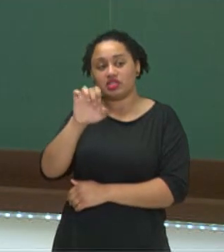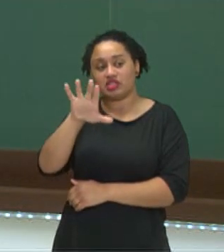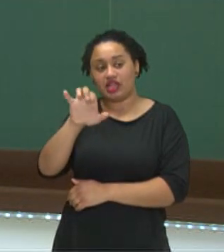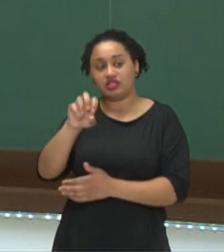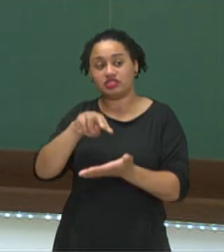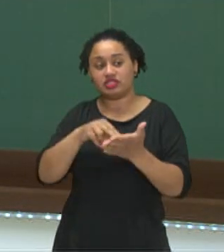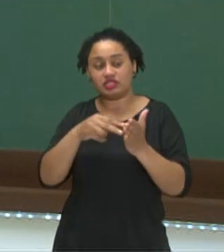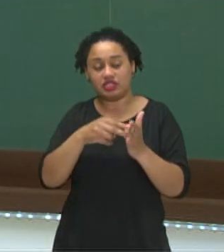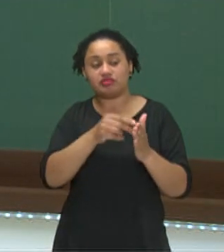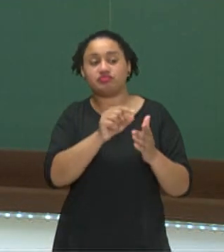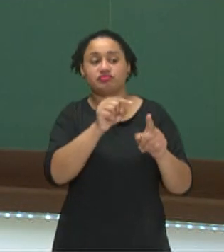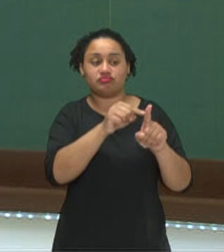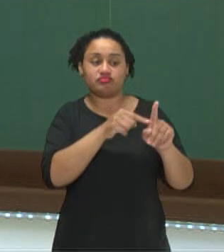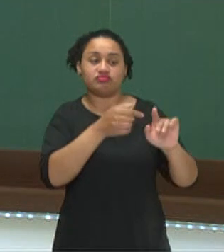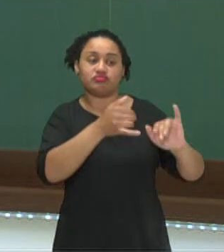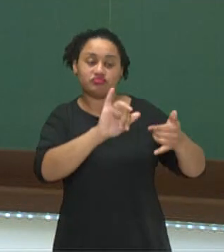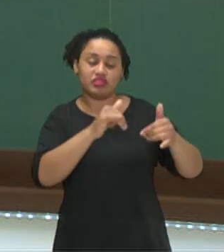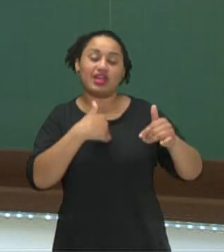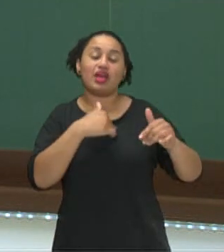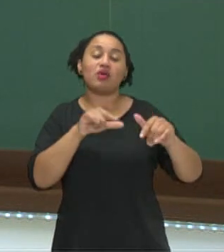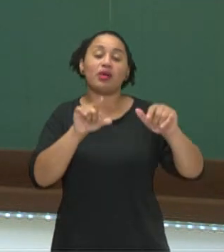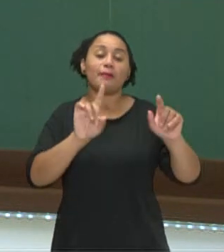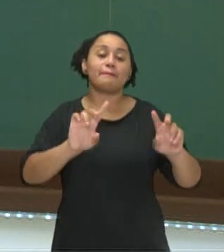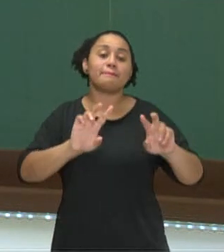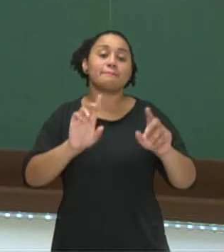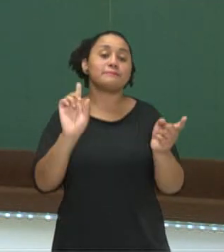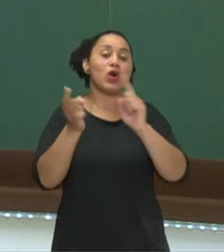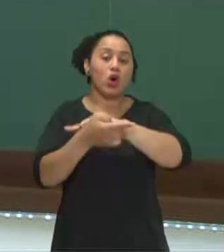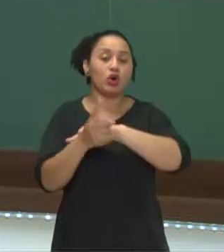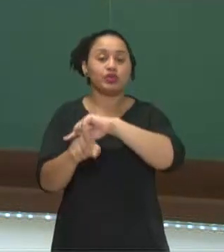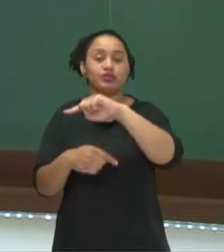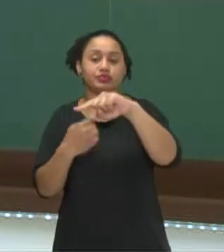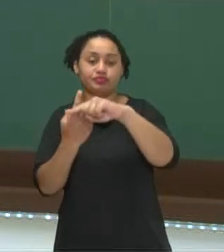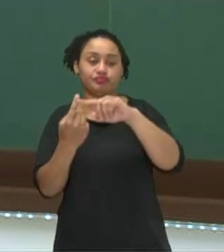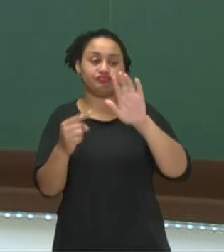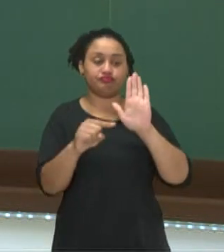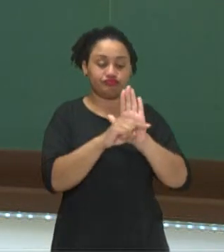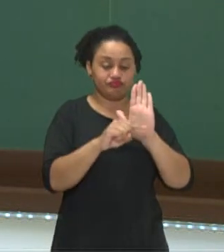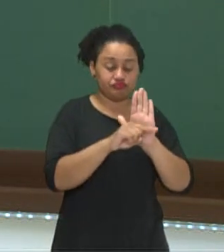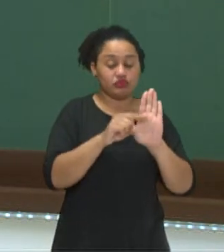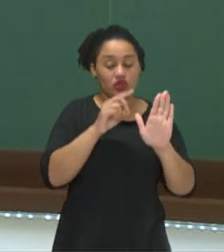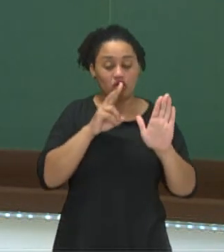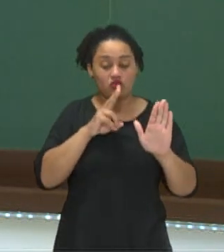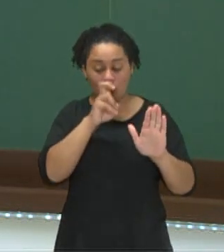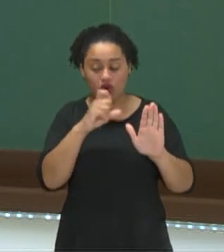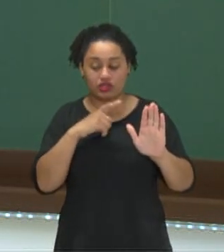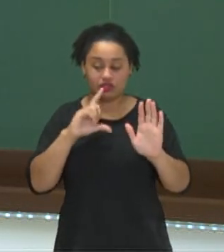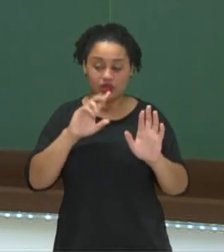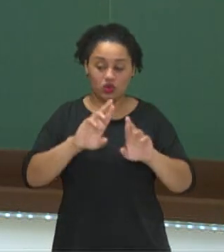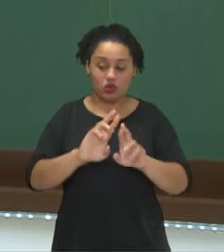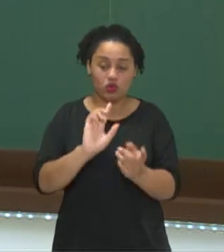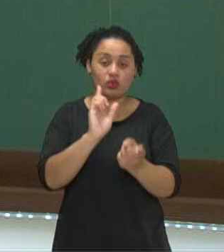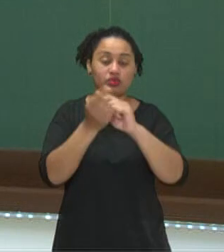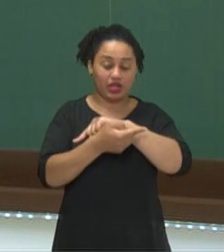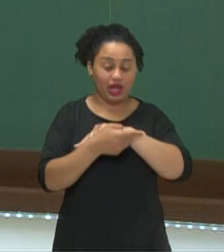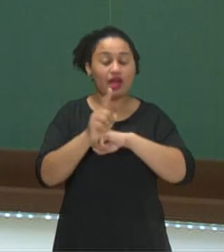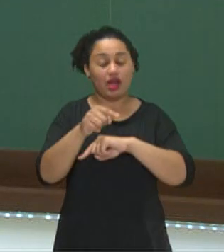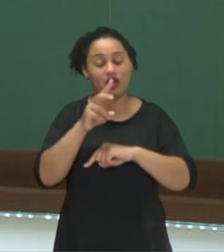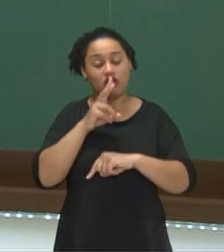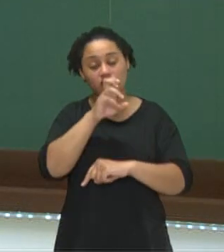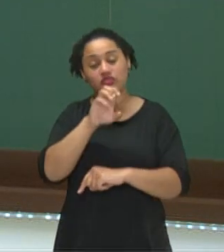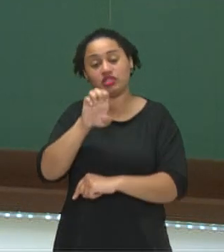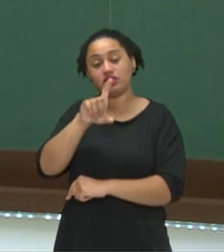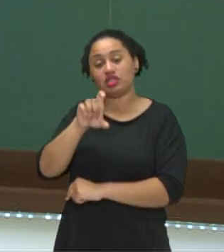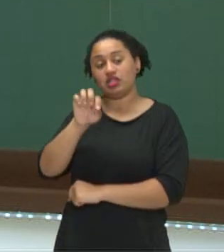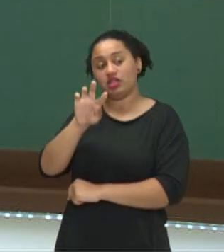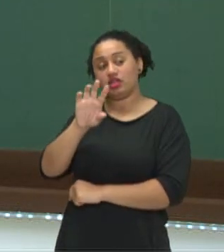espécies químicas de cargas opostas, ou seja, positivo e negativo. Então, a força das cargas opostas chamamos de força